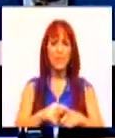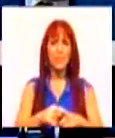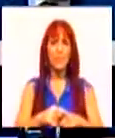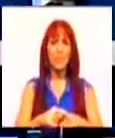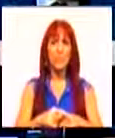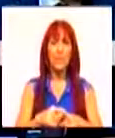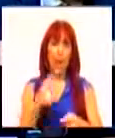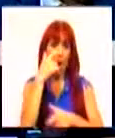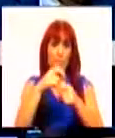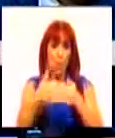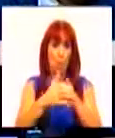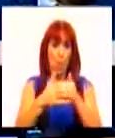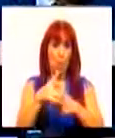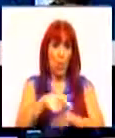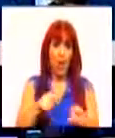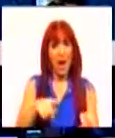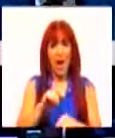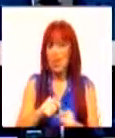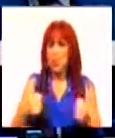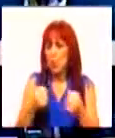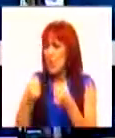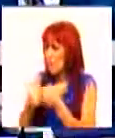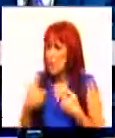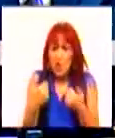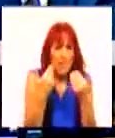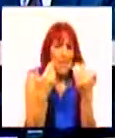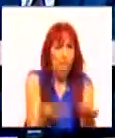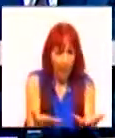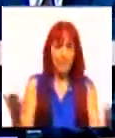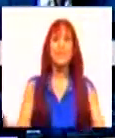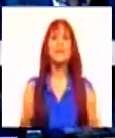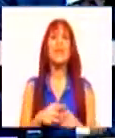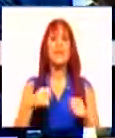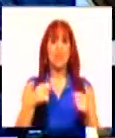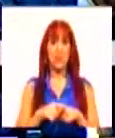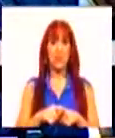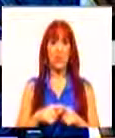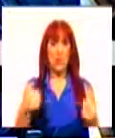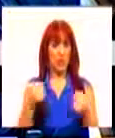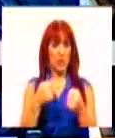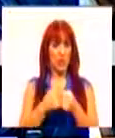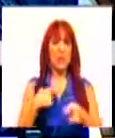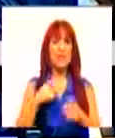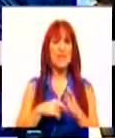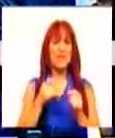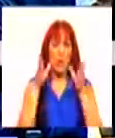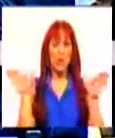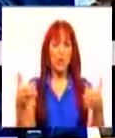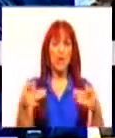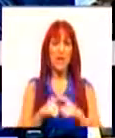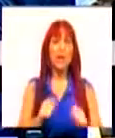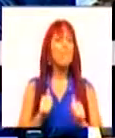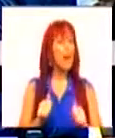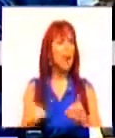uma população envelhecida. Estes são os desafios que temos pela frente. E para esses desafios precisamos de concentrar bem